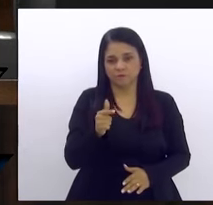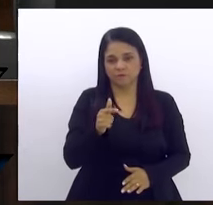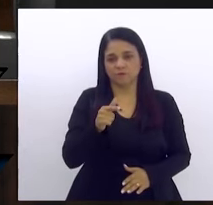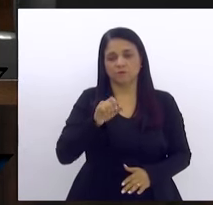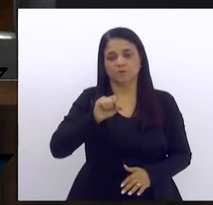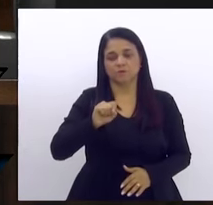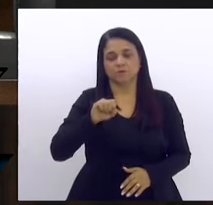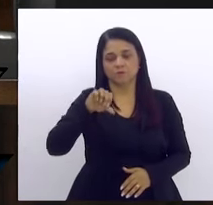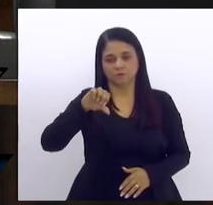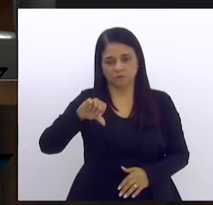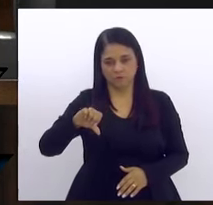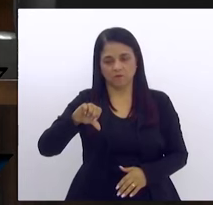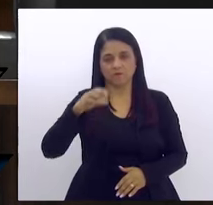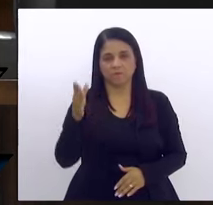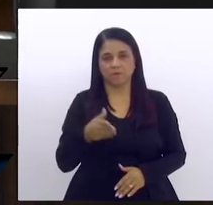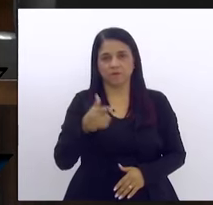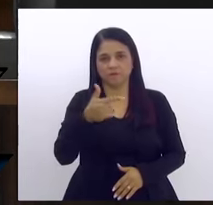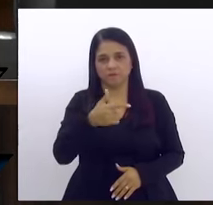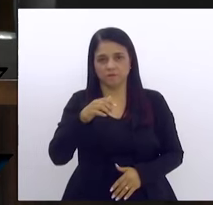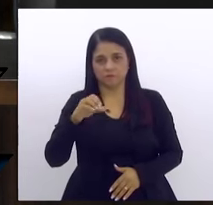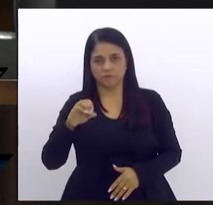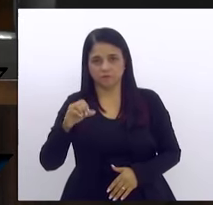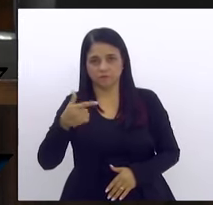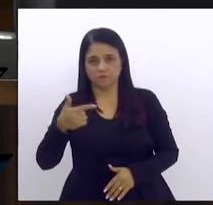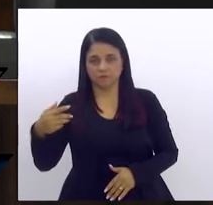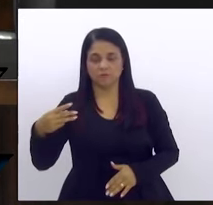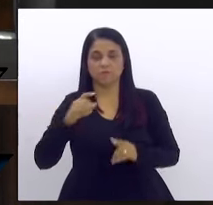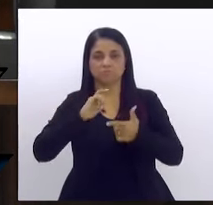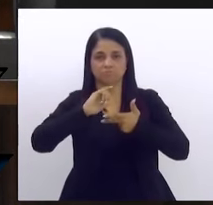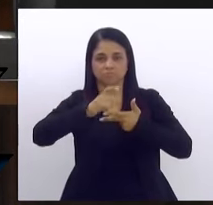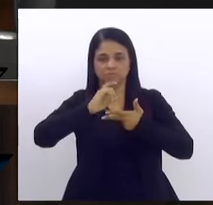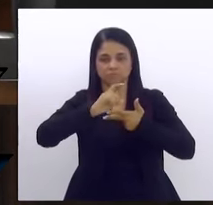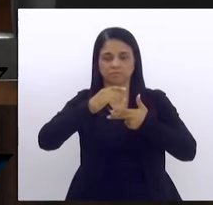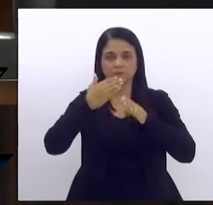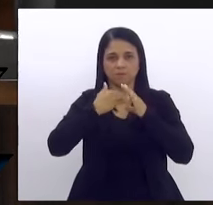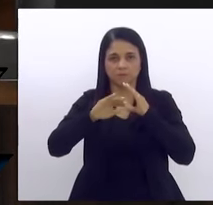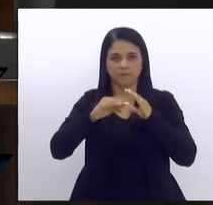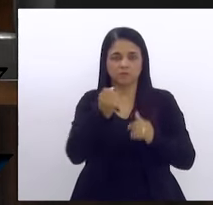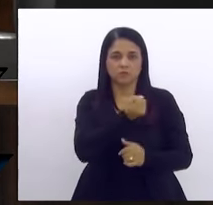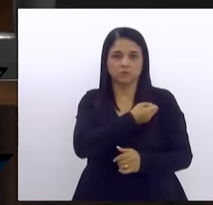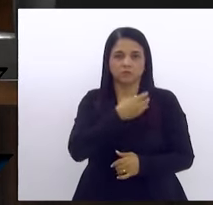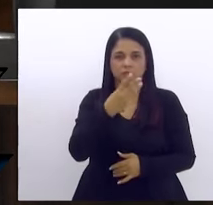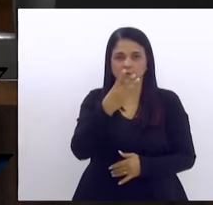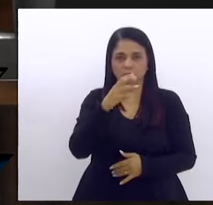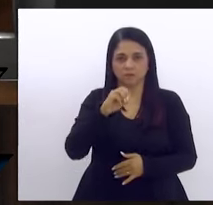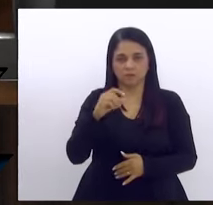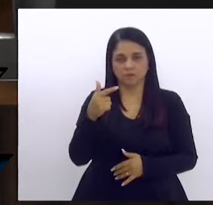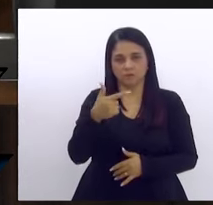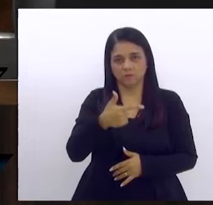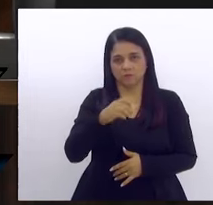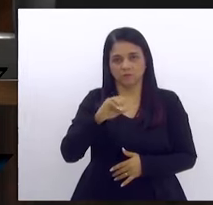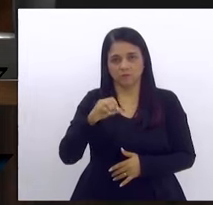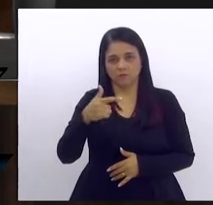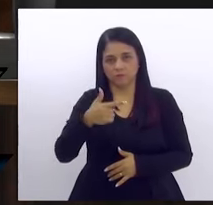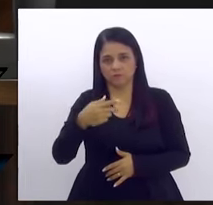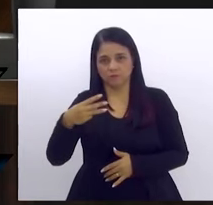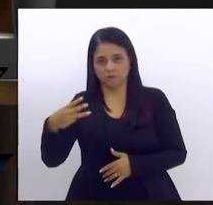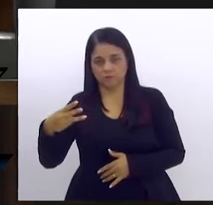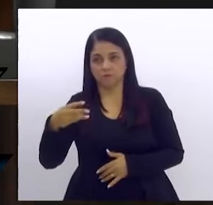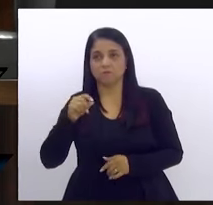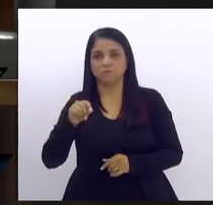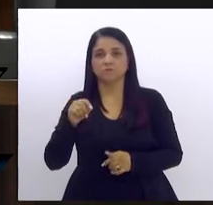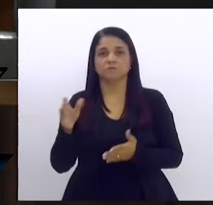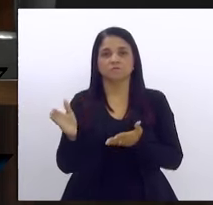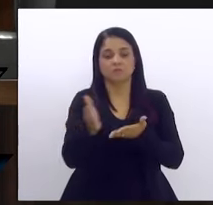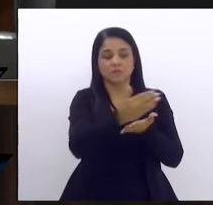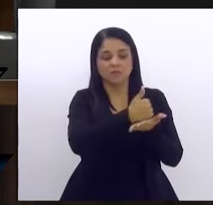número 2.289, de 23, de autoria do Poder Executivo, mensagem número 30, de 2023, que estima a